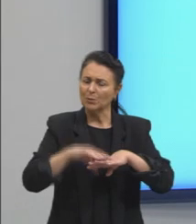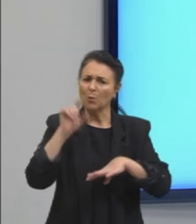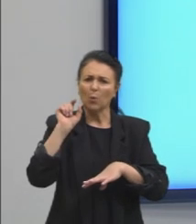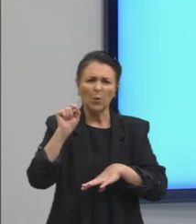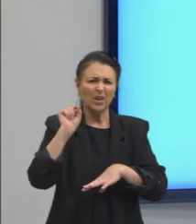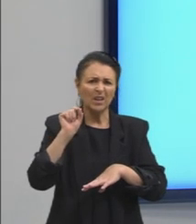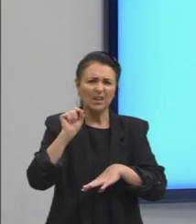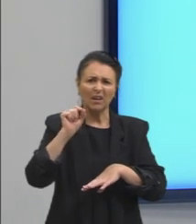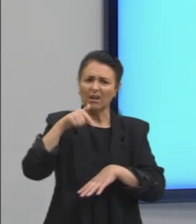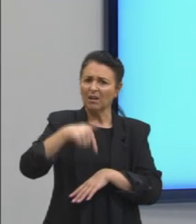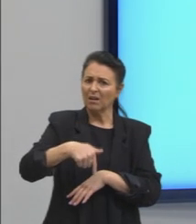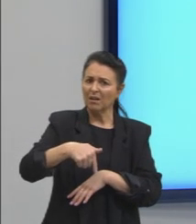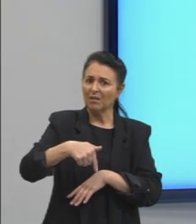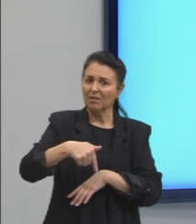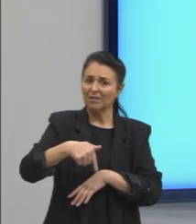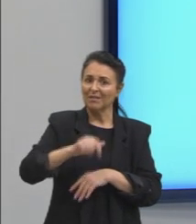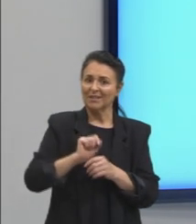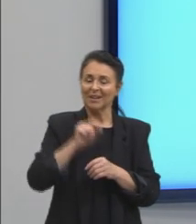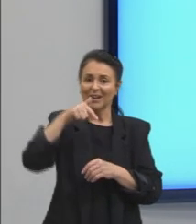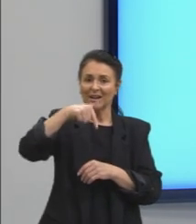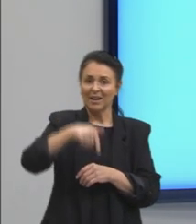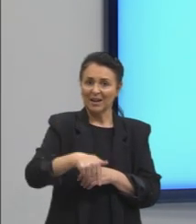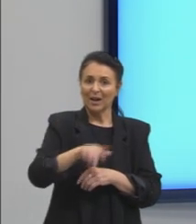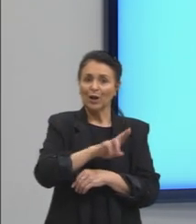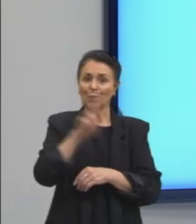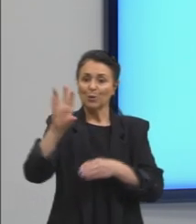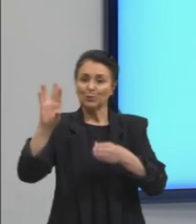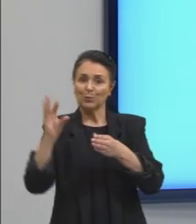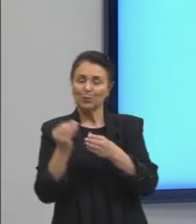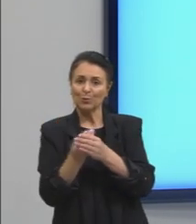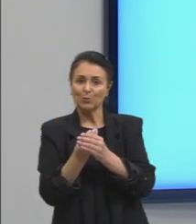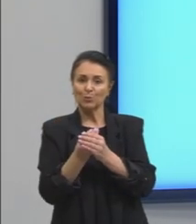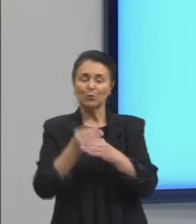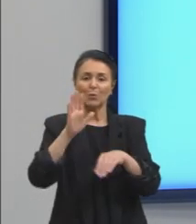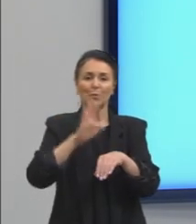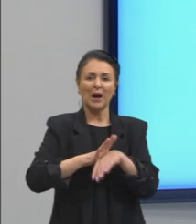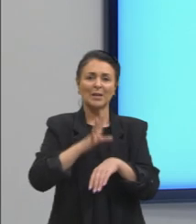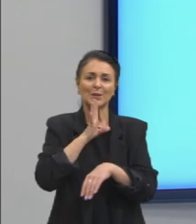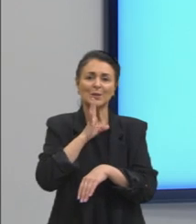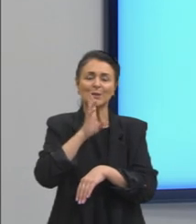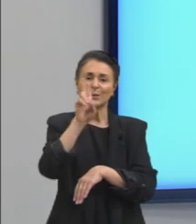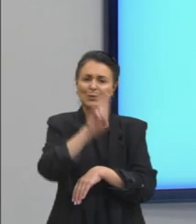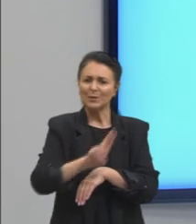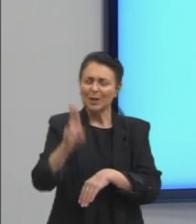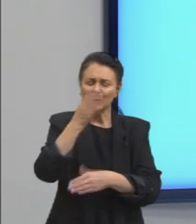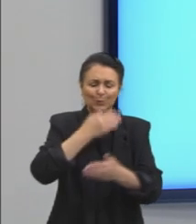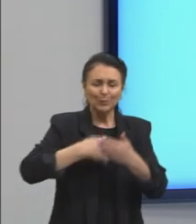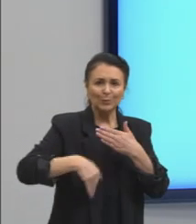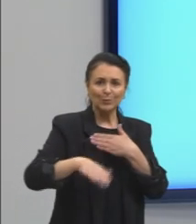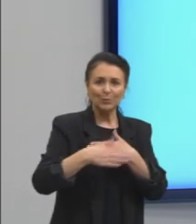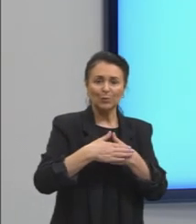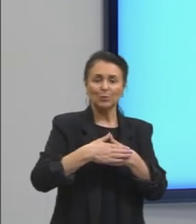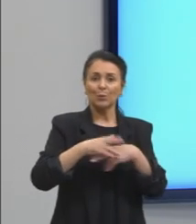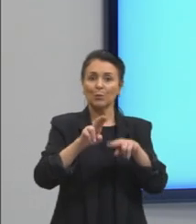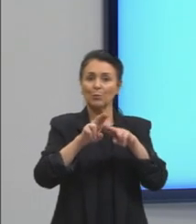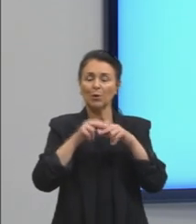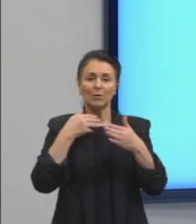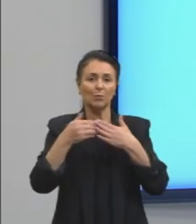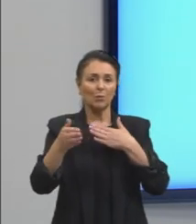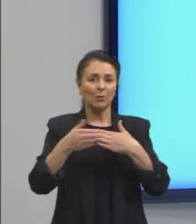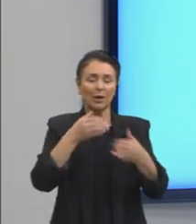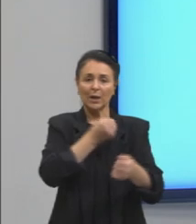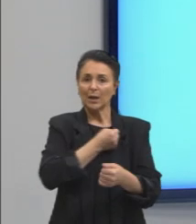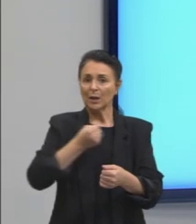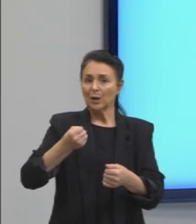e a resposta é bem simples real é o nome dado ao conjunto numérico mais conhecido e utilizado por todos pois qualquer um